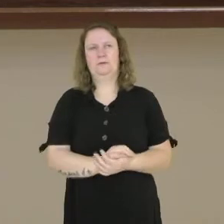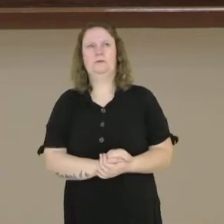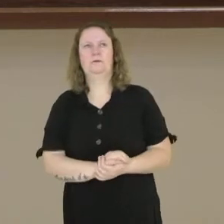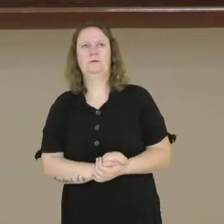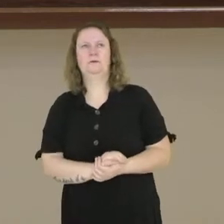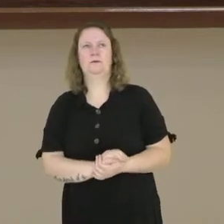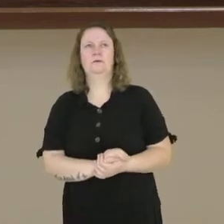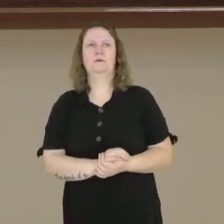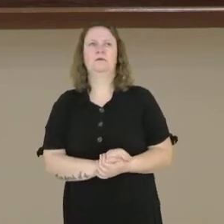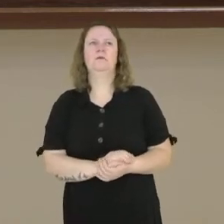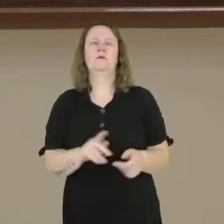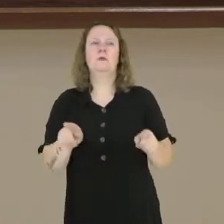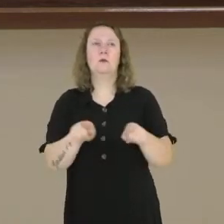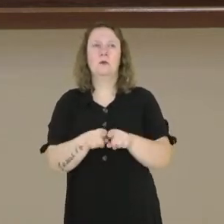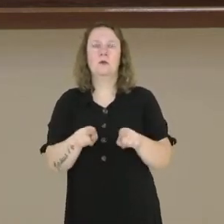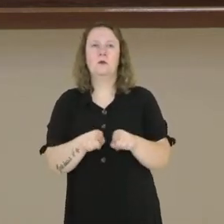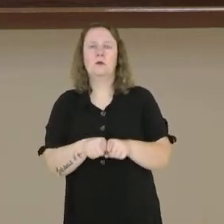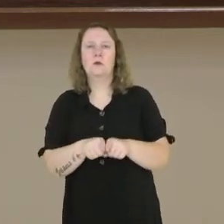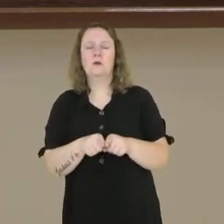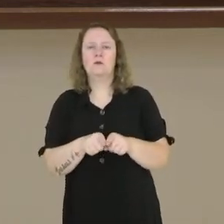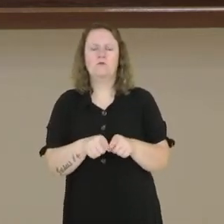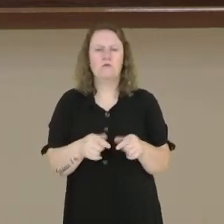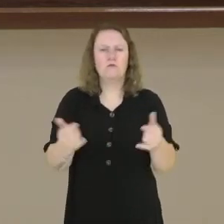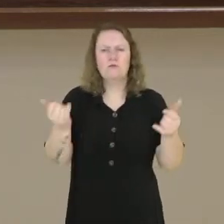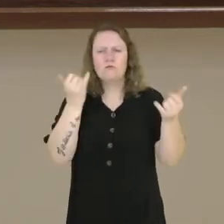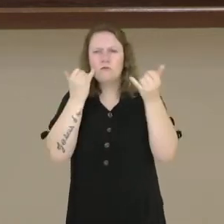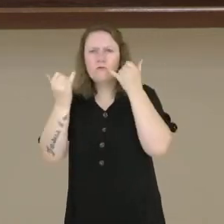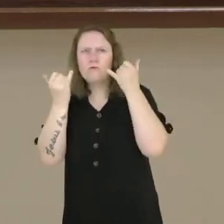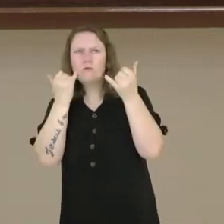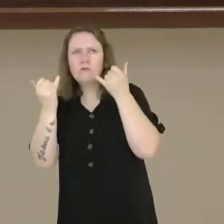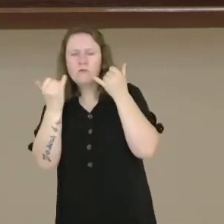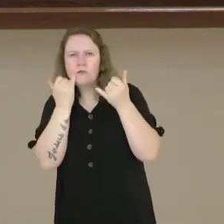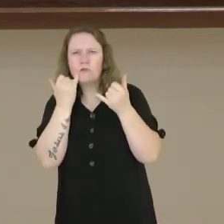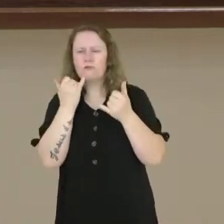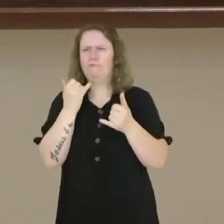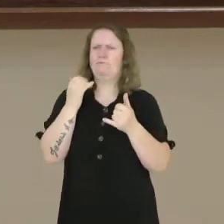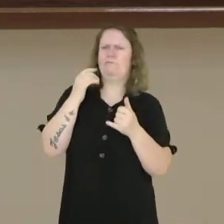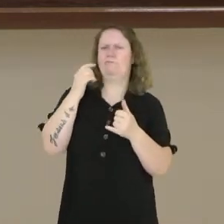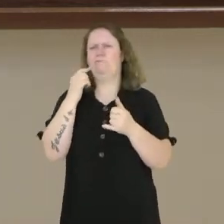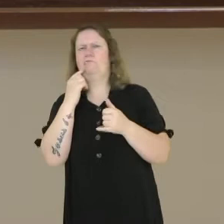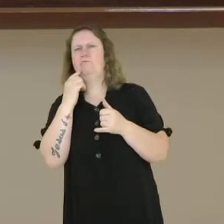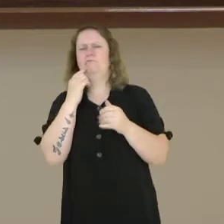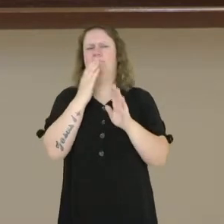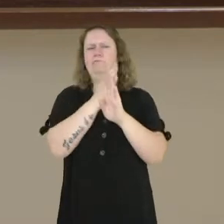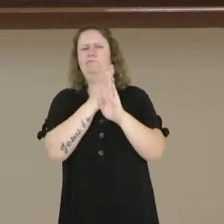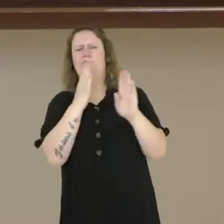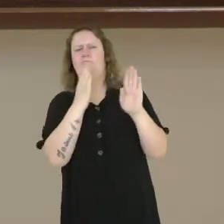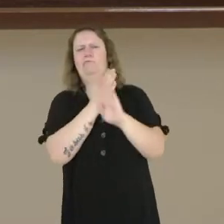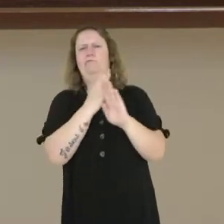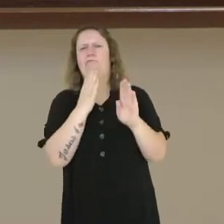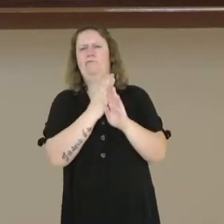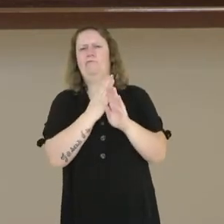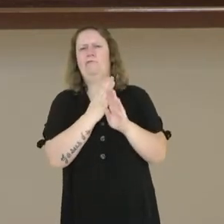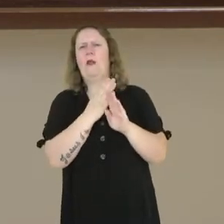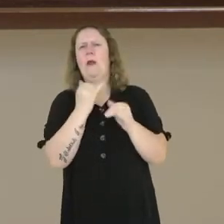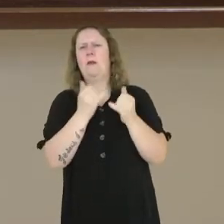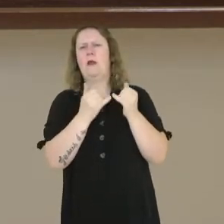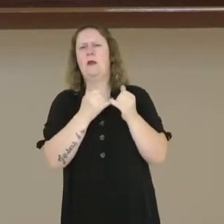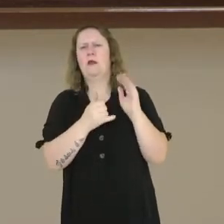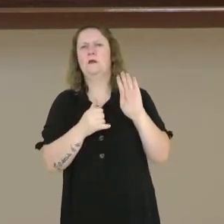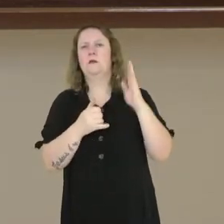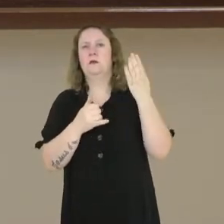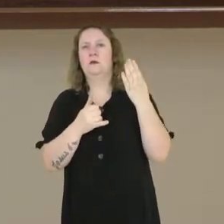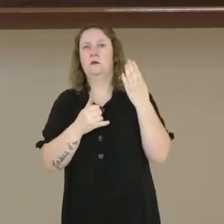Eles trazem notícias das quais ficam desconfiados. O verbo ficar aqui é um verbo